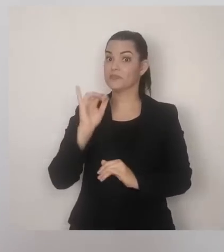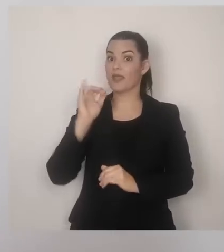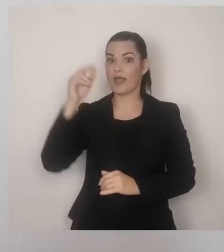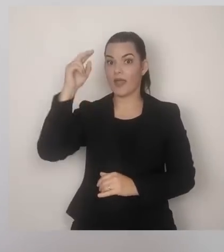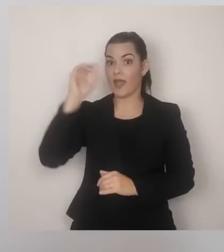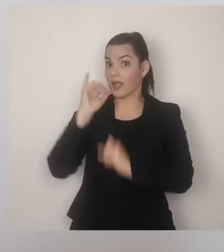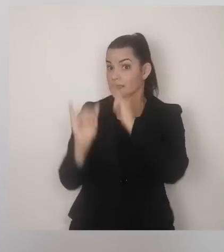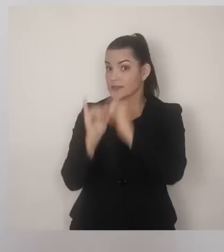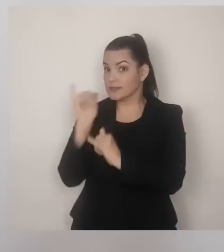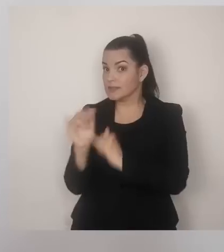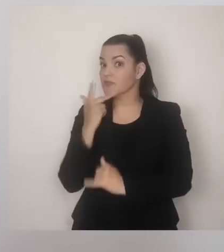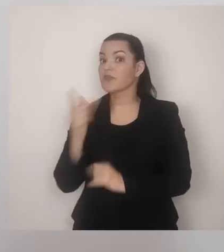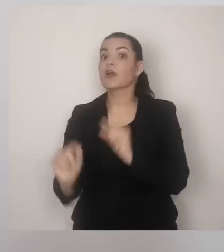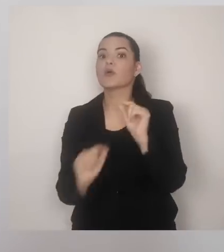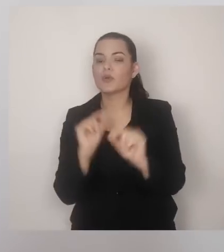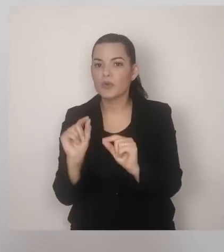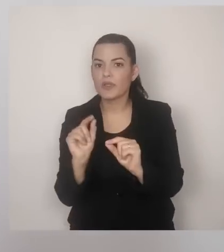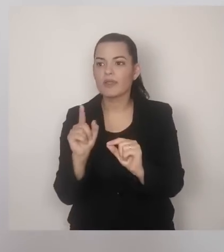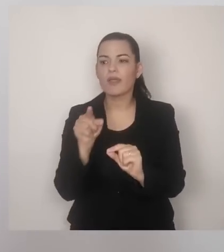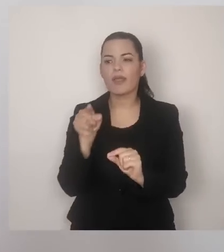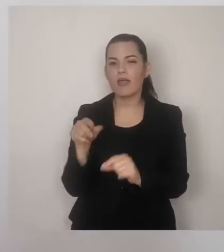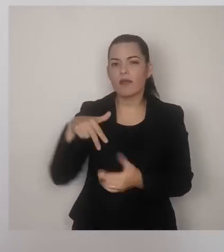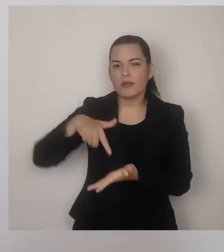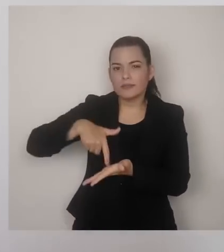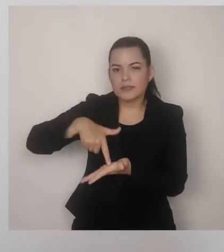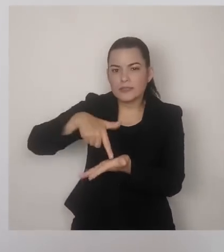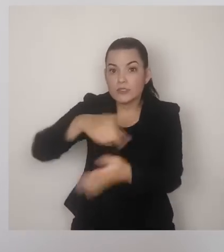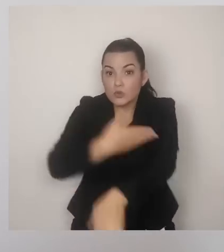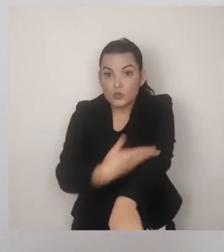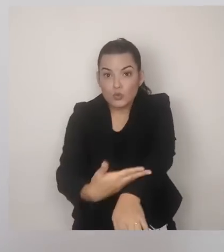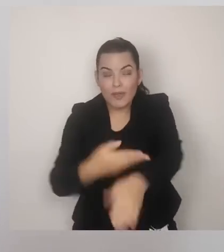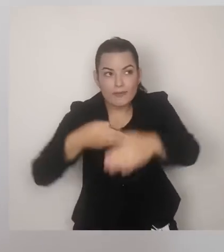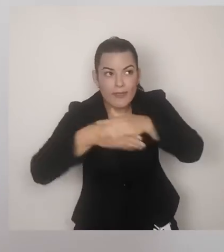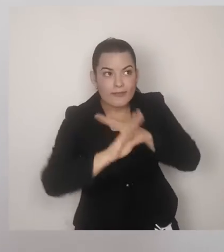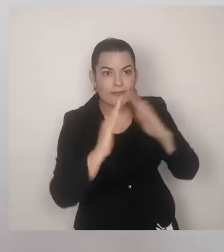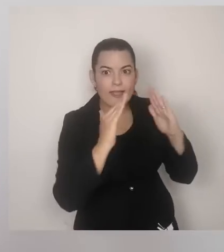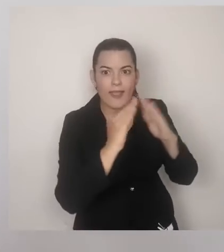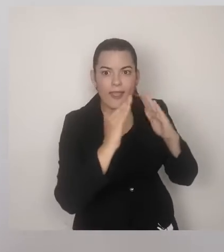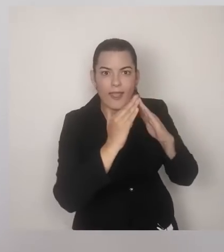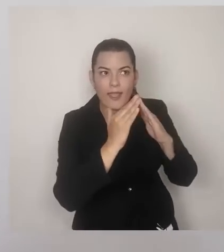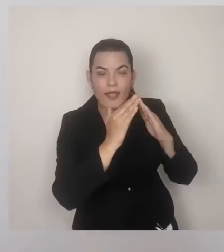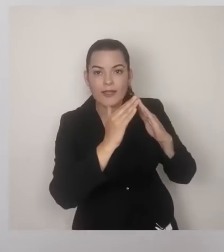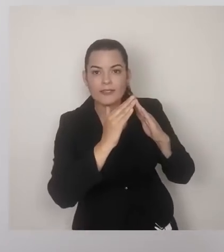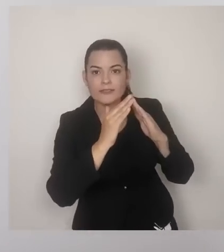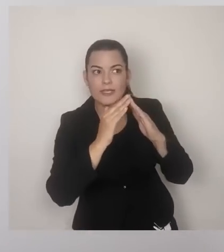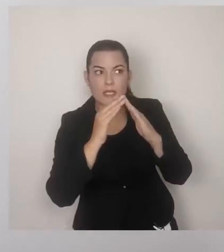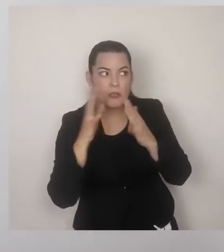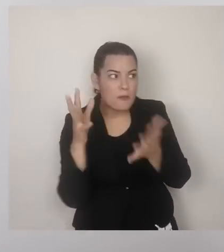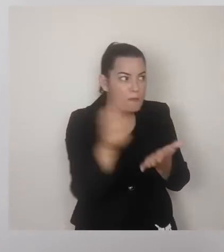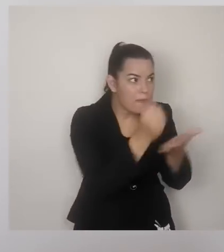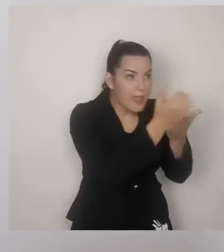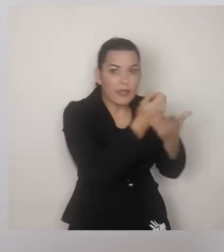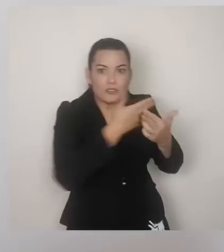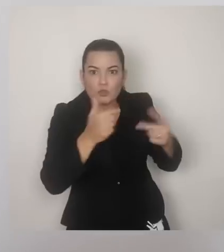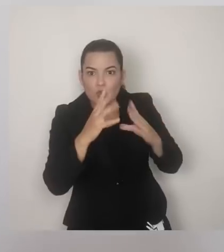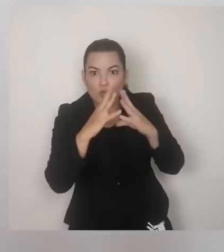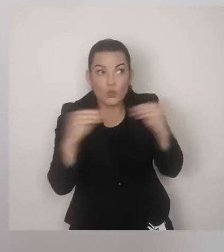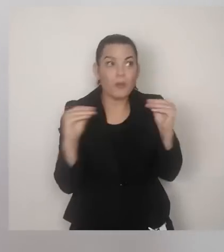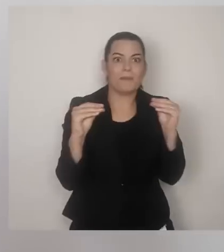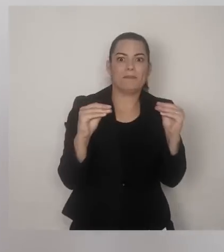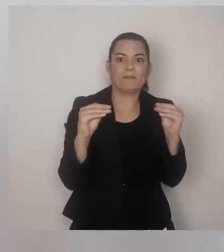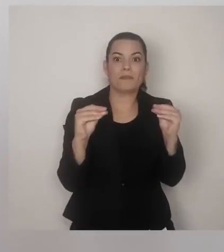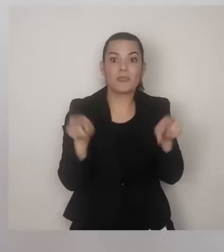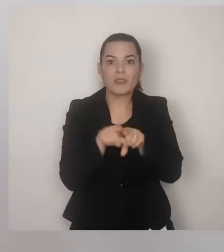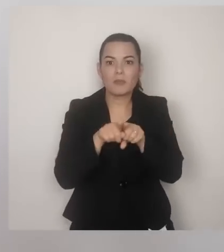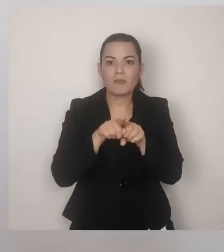Diz a lenda que ele tem o costume de entrar nas casas e fazer as coisas desaparecerem,